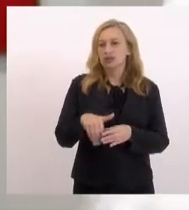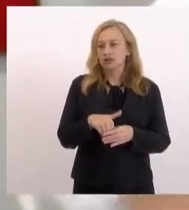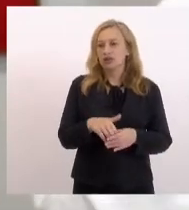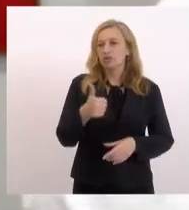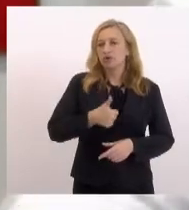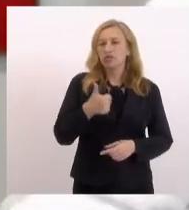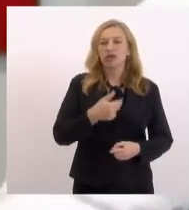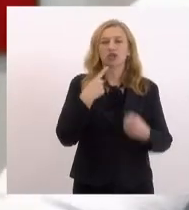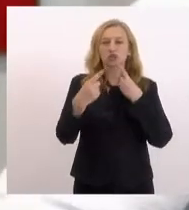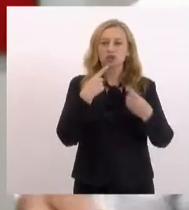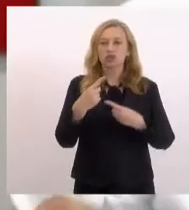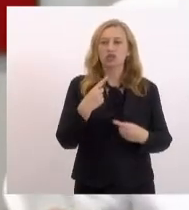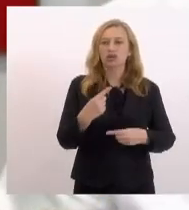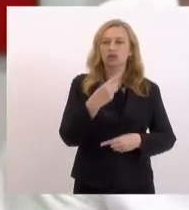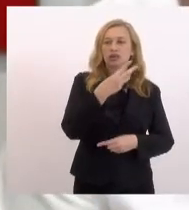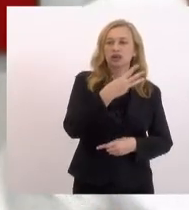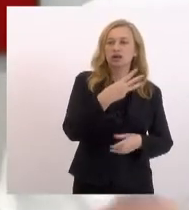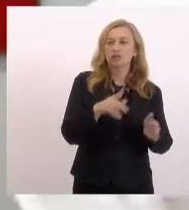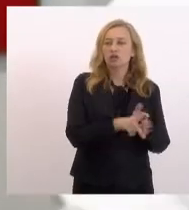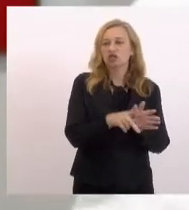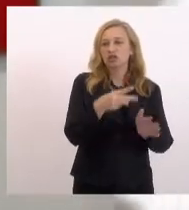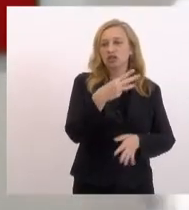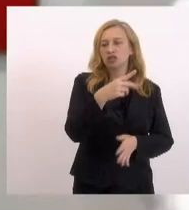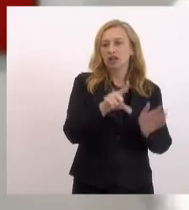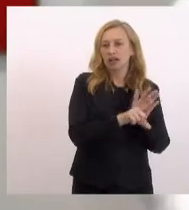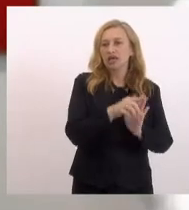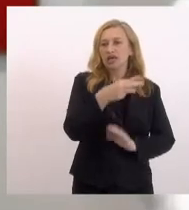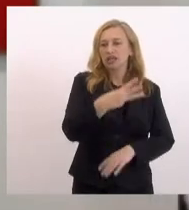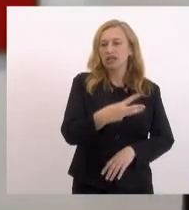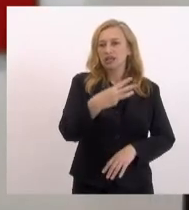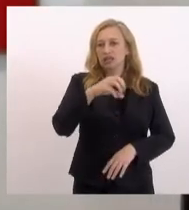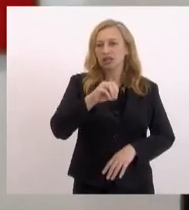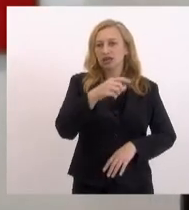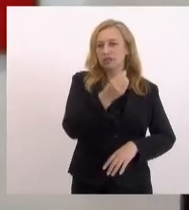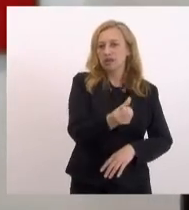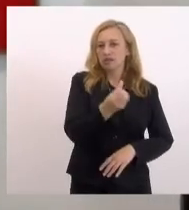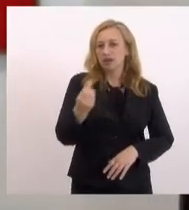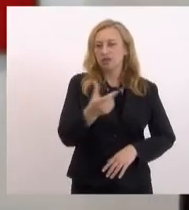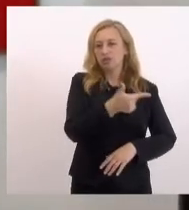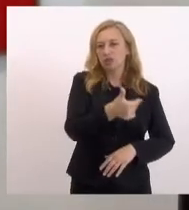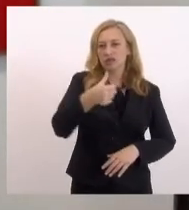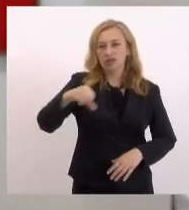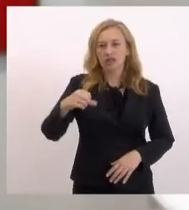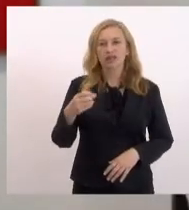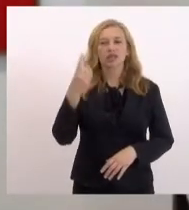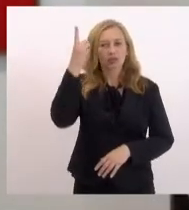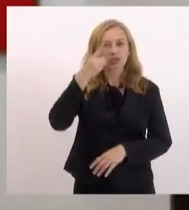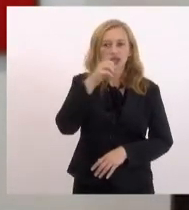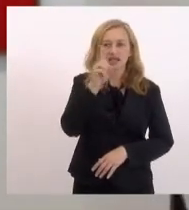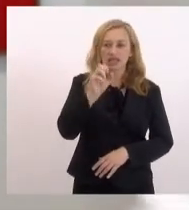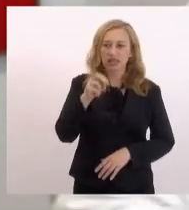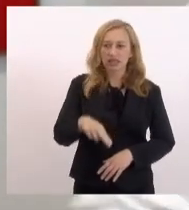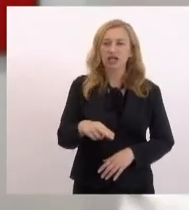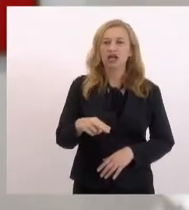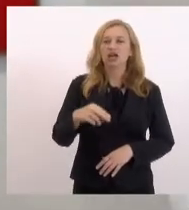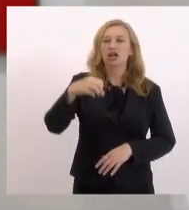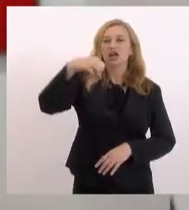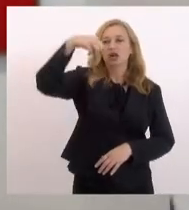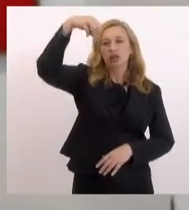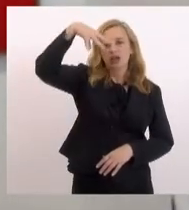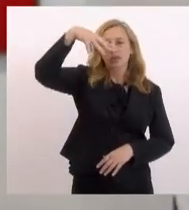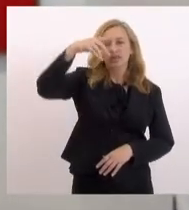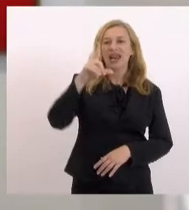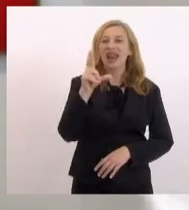de lei 3066 de 17, de autoria da deputada Zeidan, que dispõe sobre a obrigatoriedade de uso de lâmpadas LED em todos os